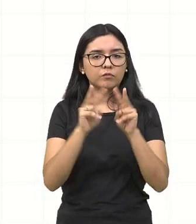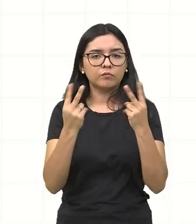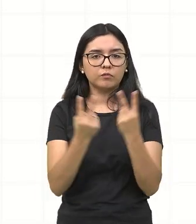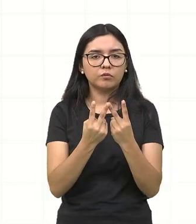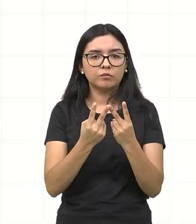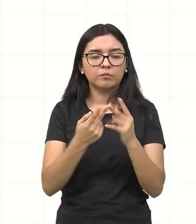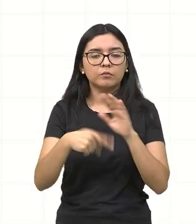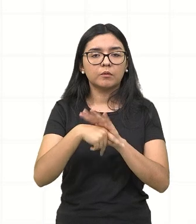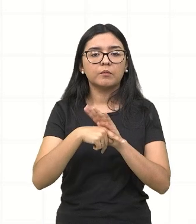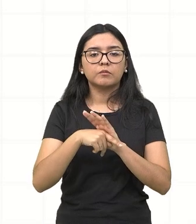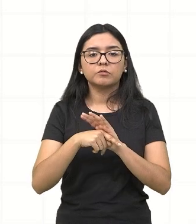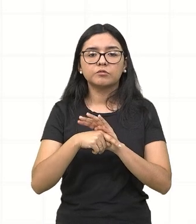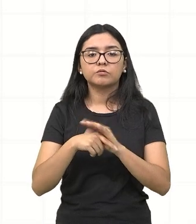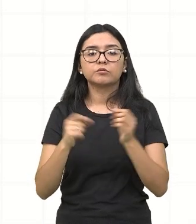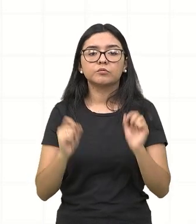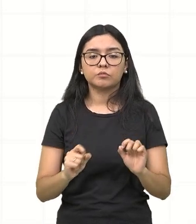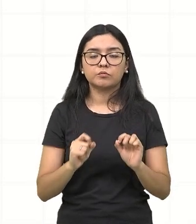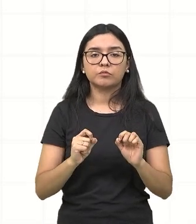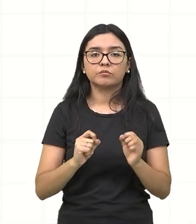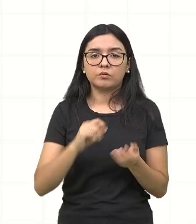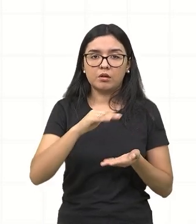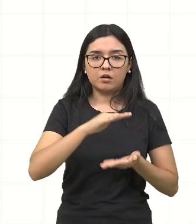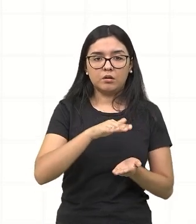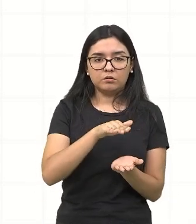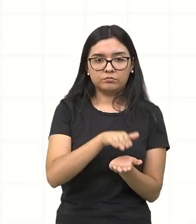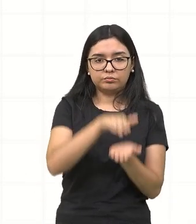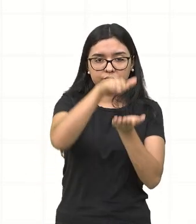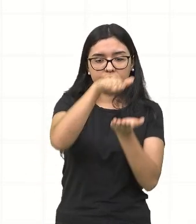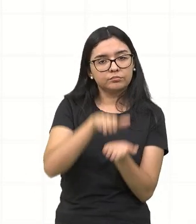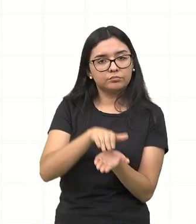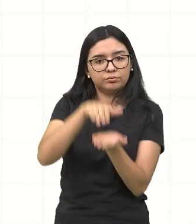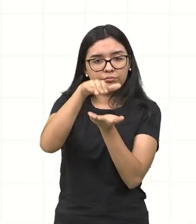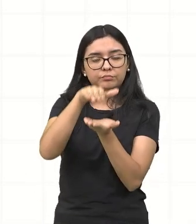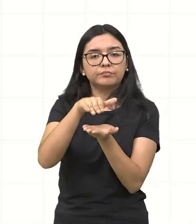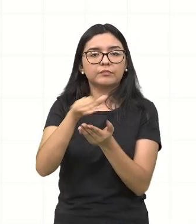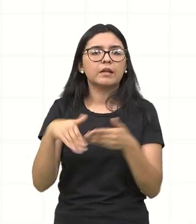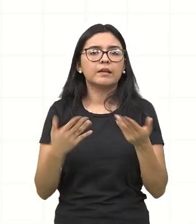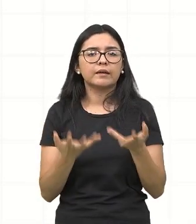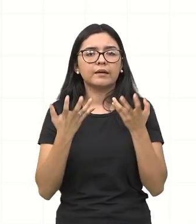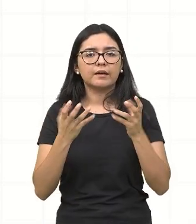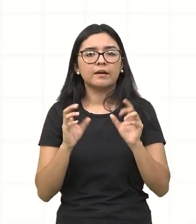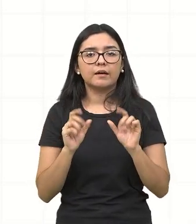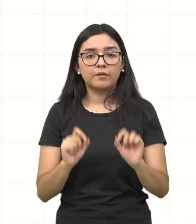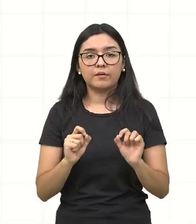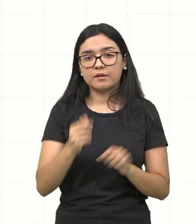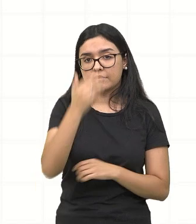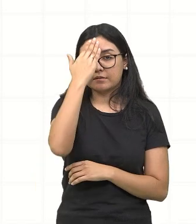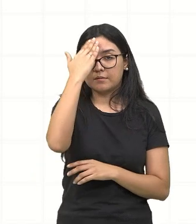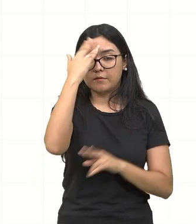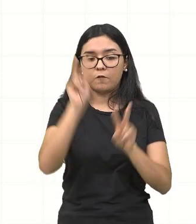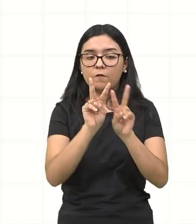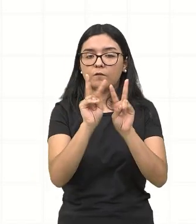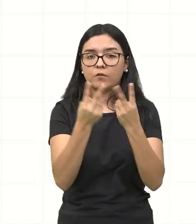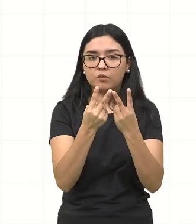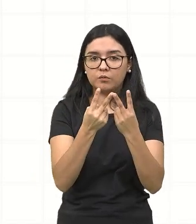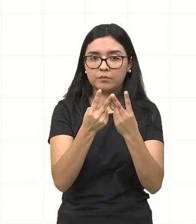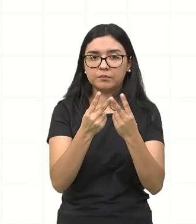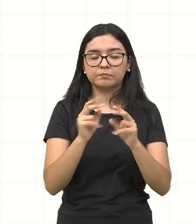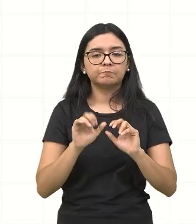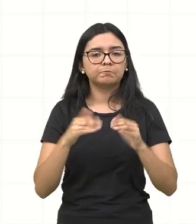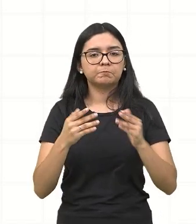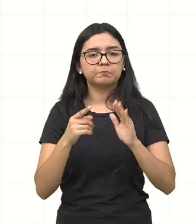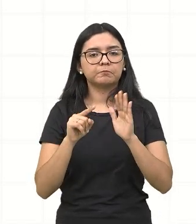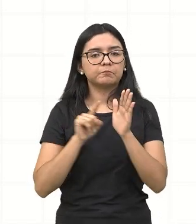de tijolos a seguir? Atenção, pessoal. Ele quer saber o volume. Aí nós vamos tomar, na